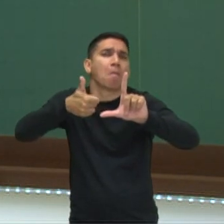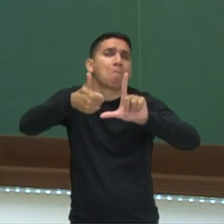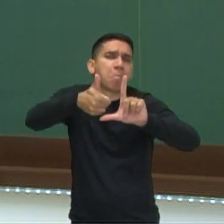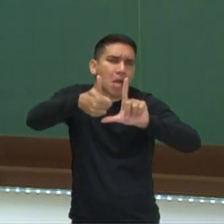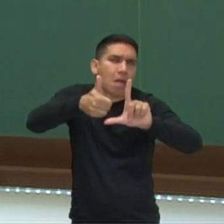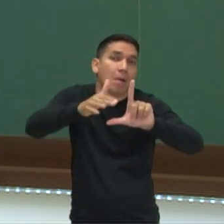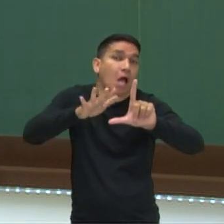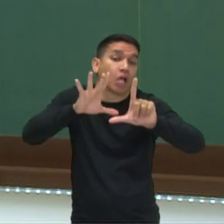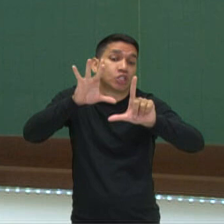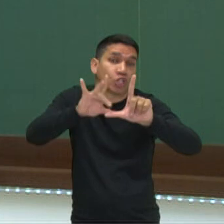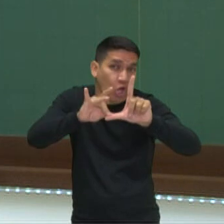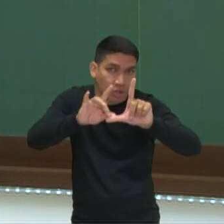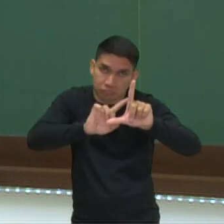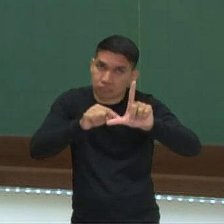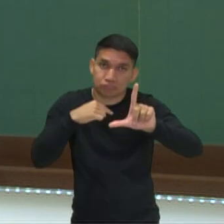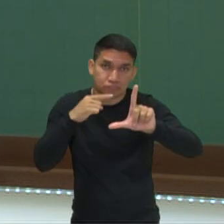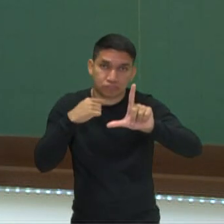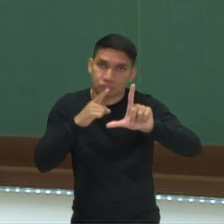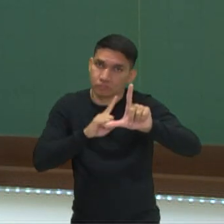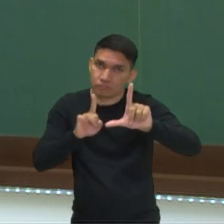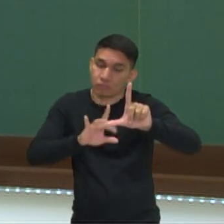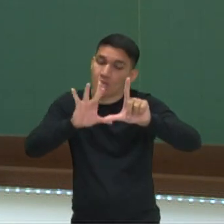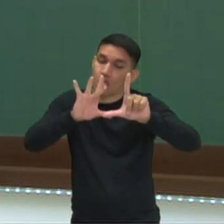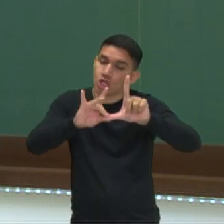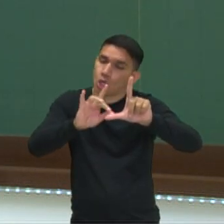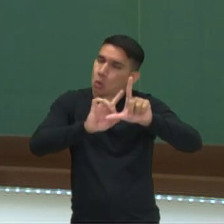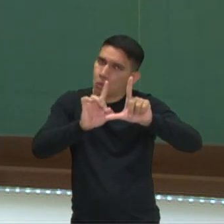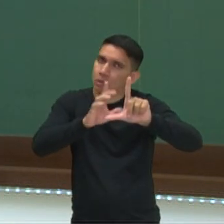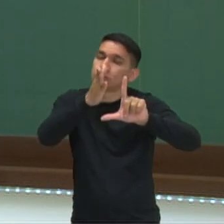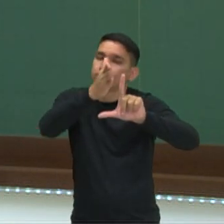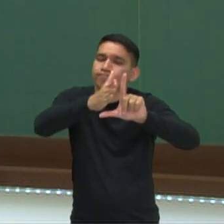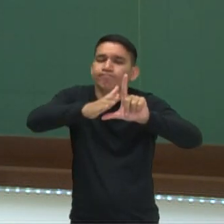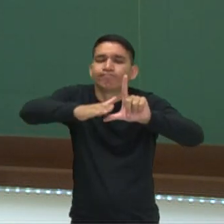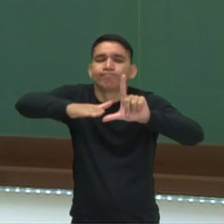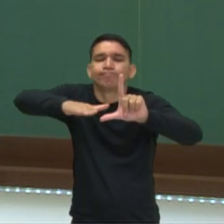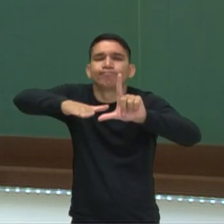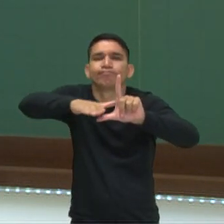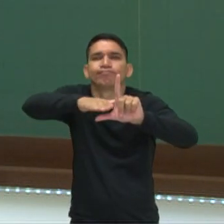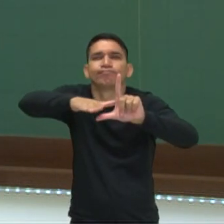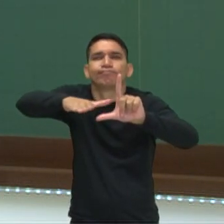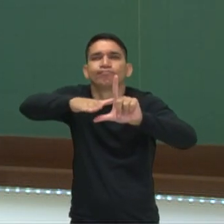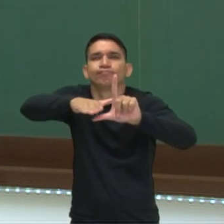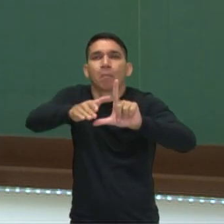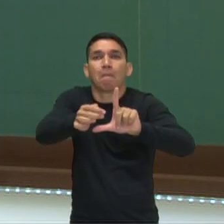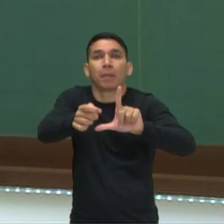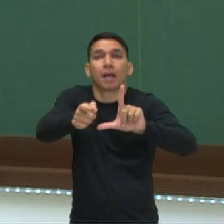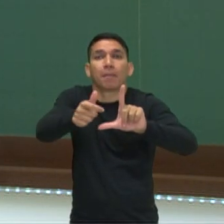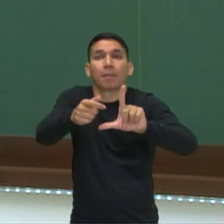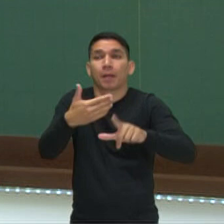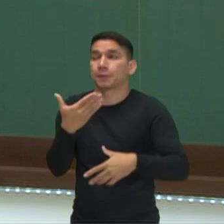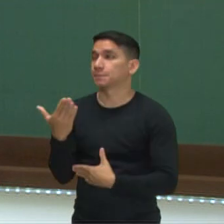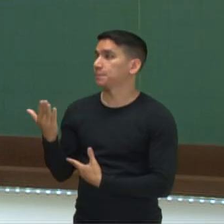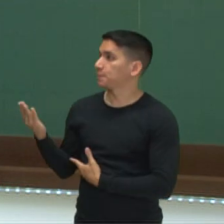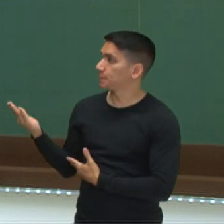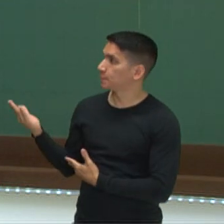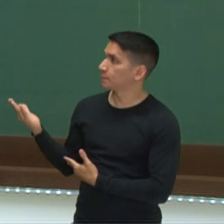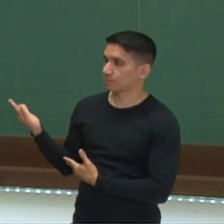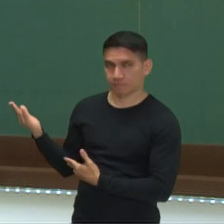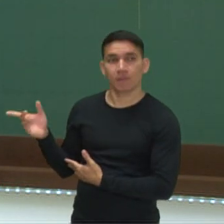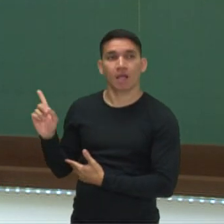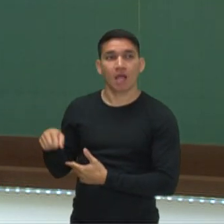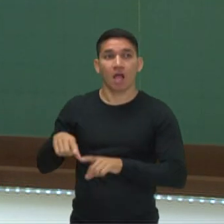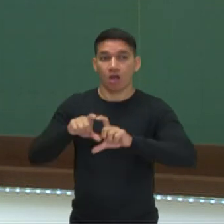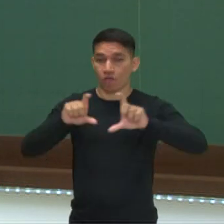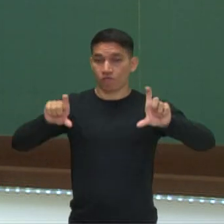do eixo do x, mas ela não toca o eixo do x, né? Então, ela não toca, aqui é uma função crescente também,